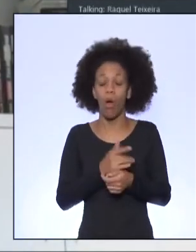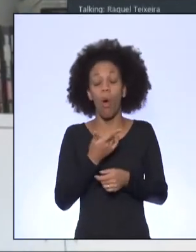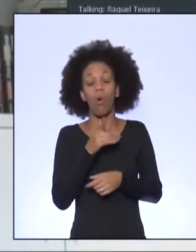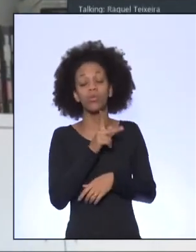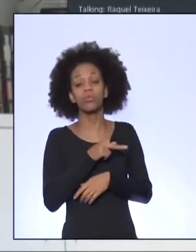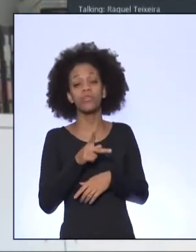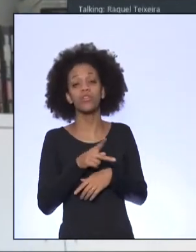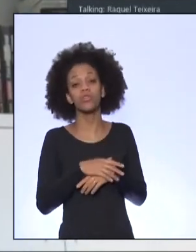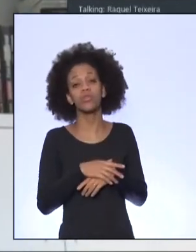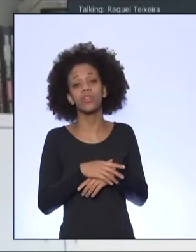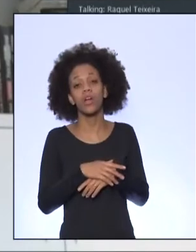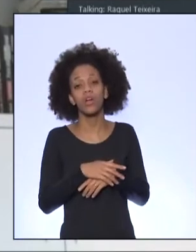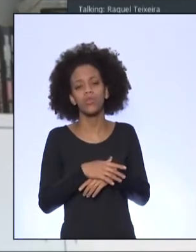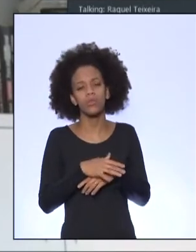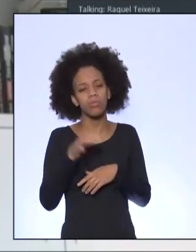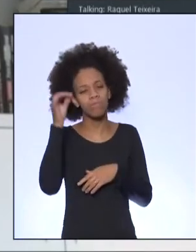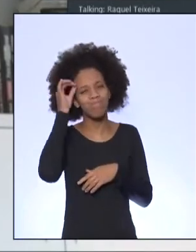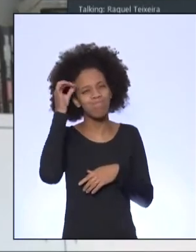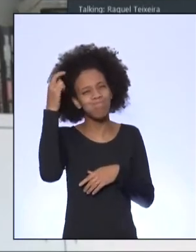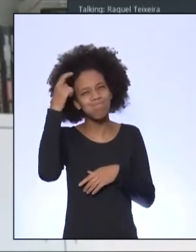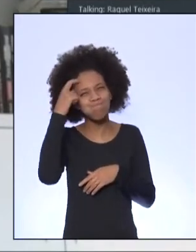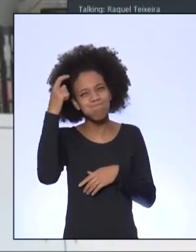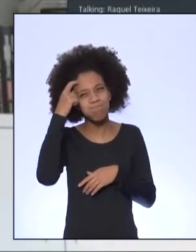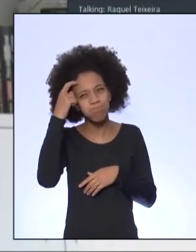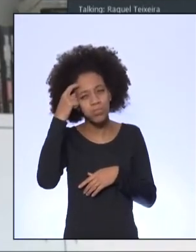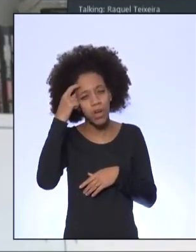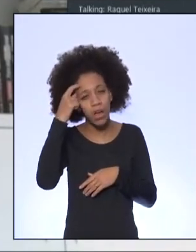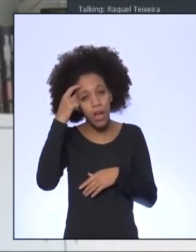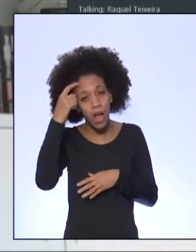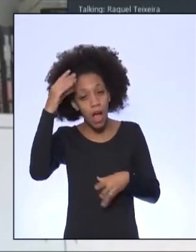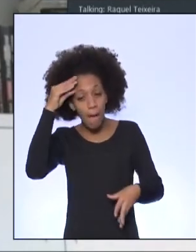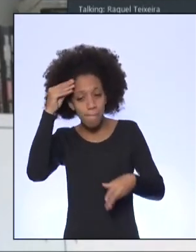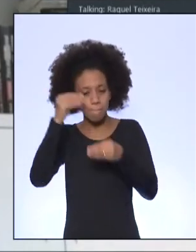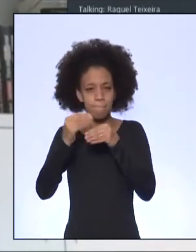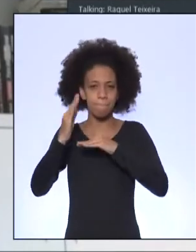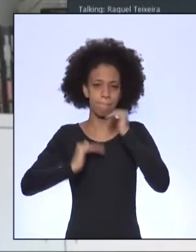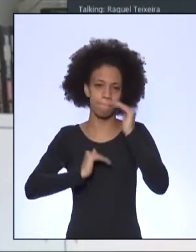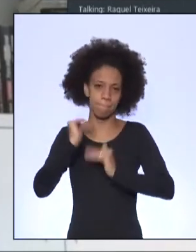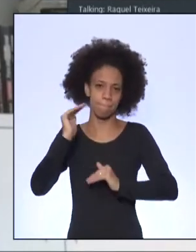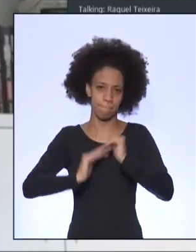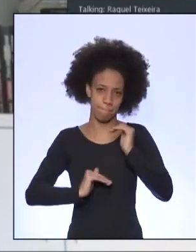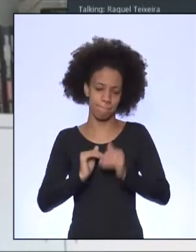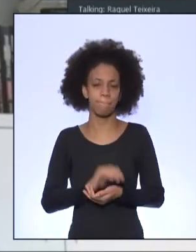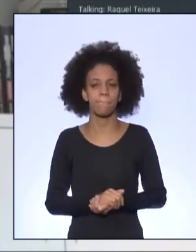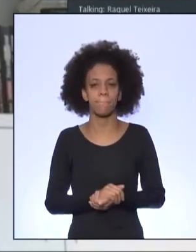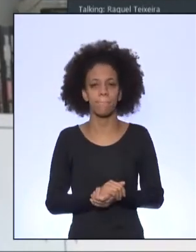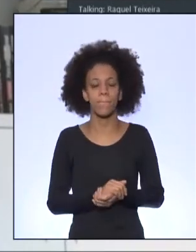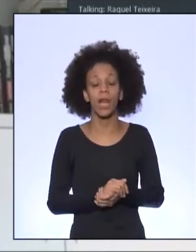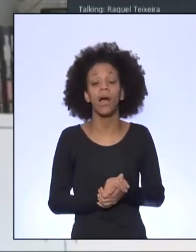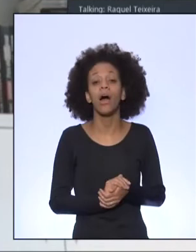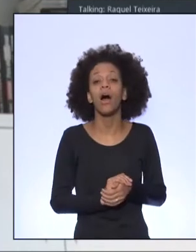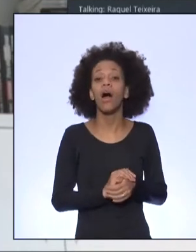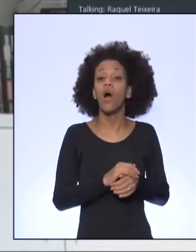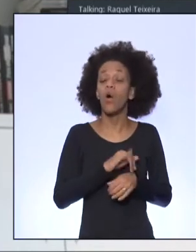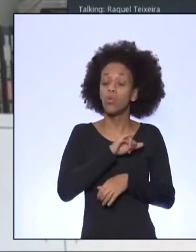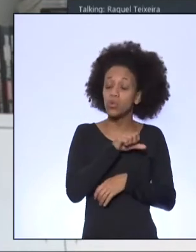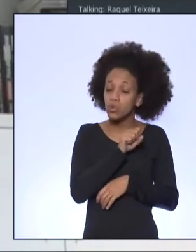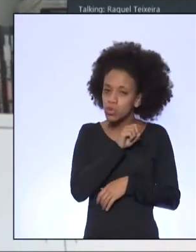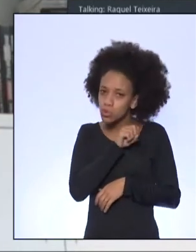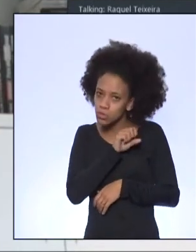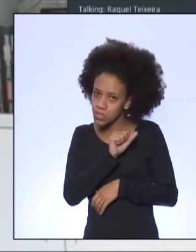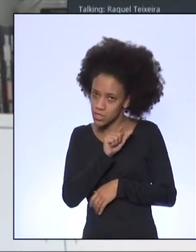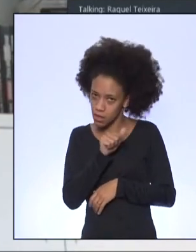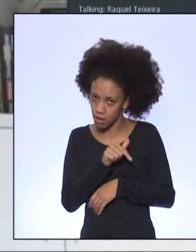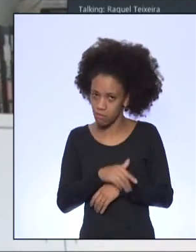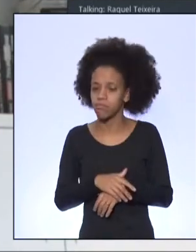que a reflexão precisa fazer parte da prática docente. O professor José disse que gostou dessa autoavaliação